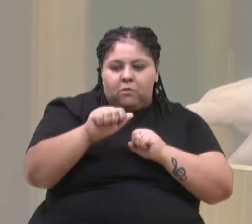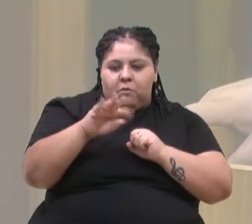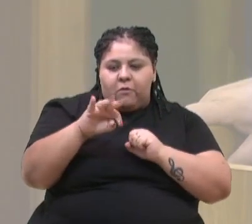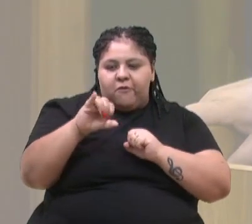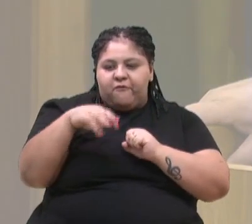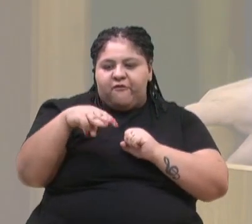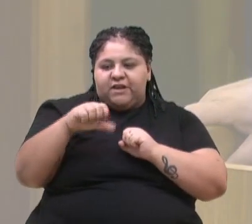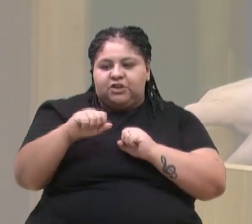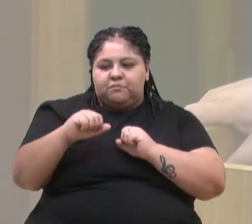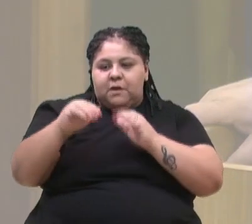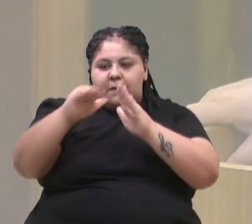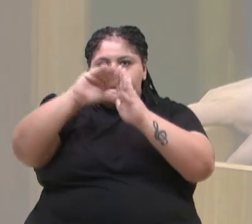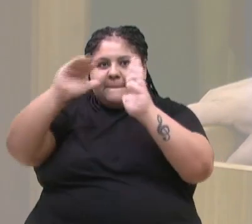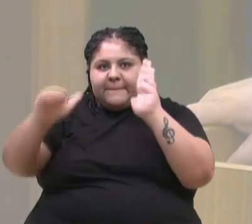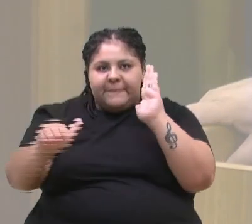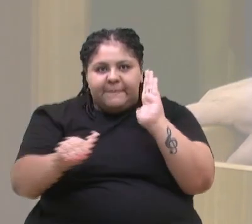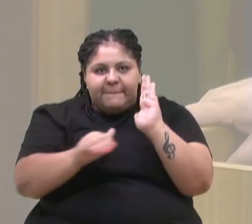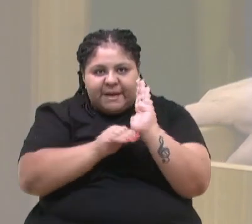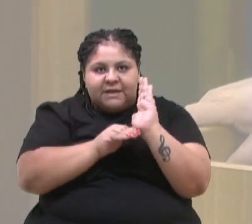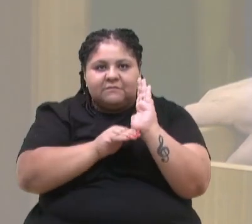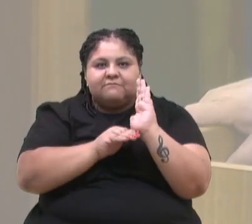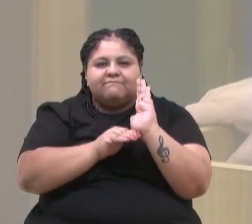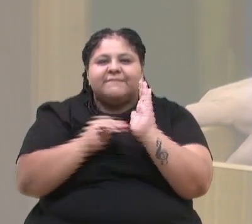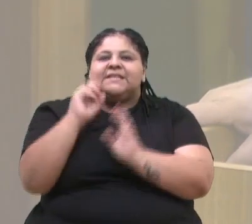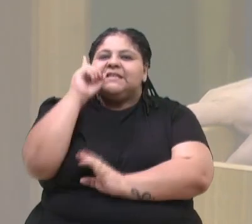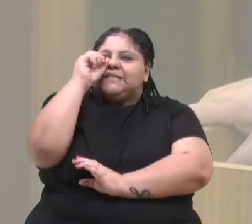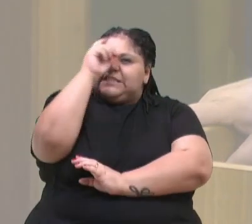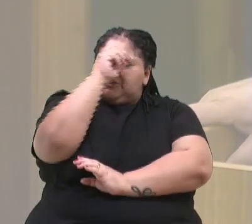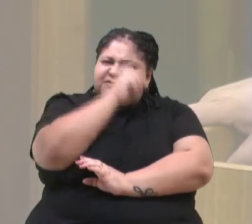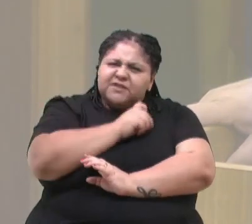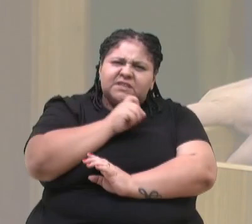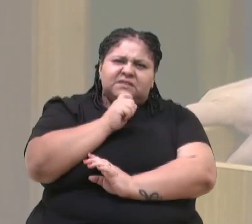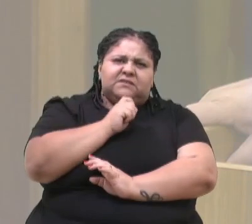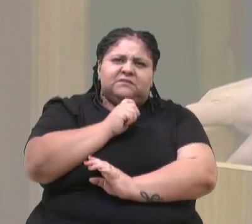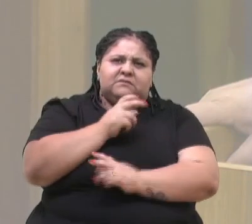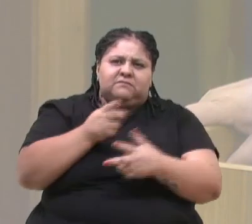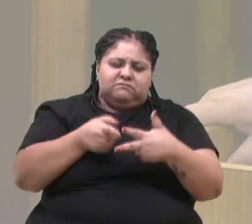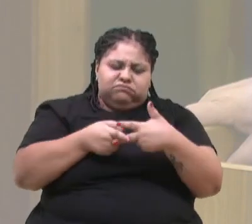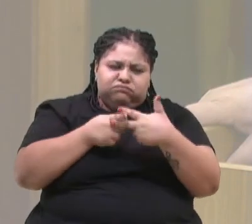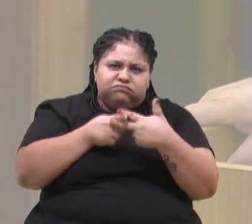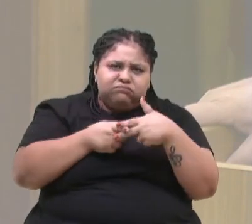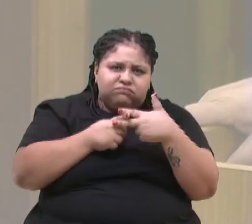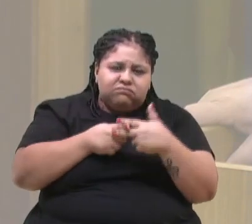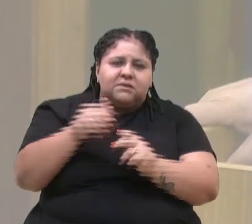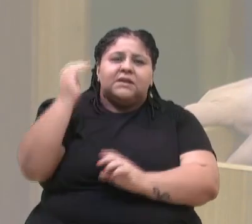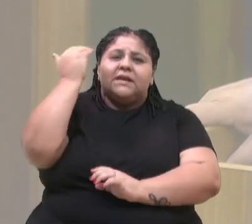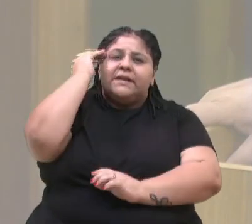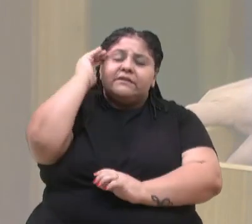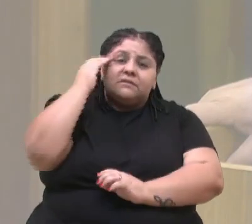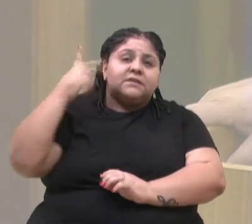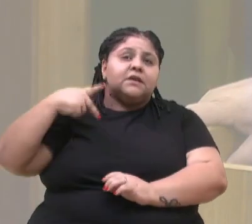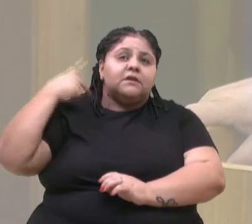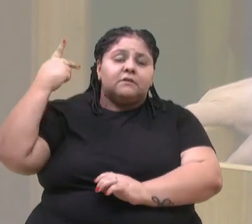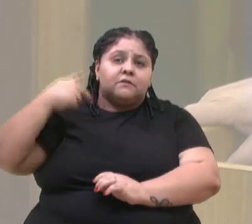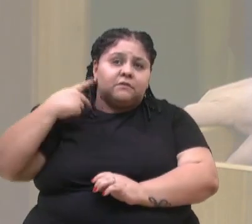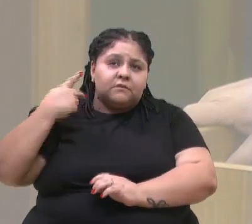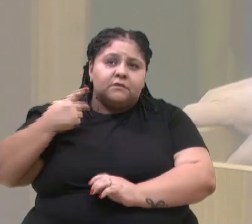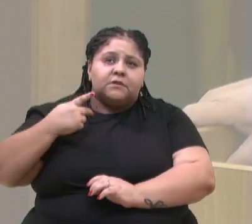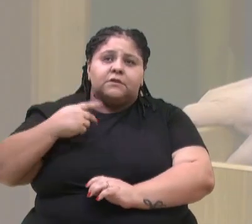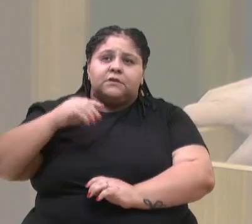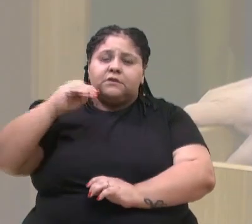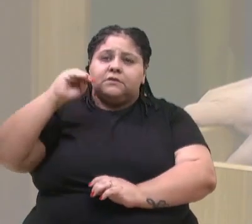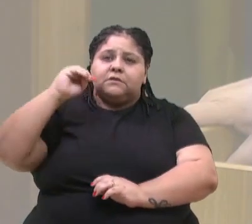papel, foi difícil fazer a manutenção. Eu sei que o vereador Ambrós esteve atrás também